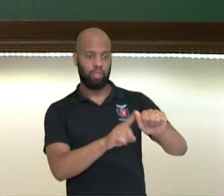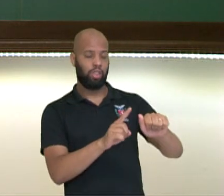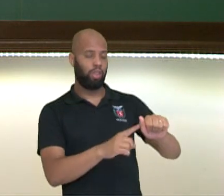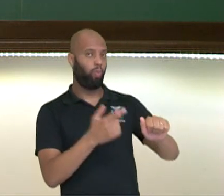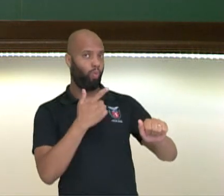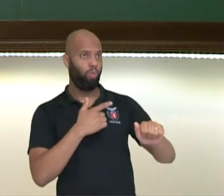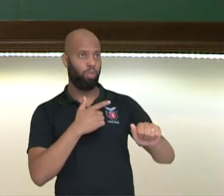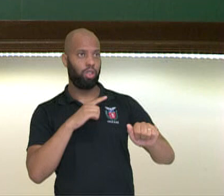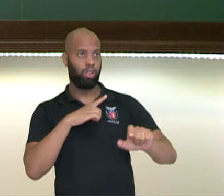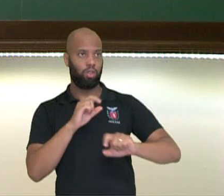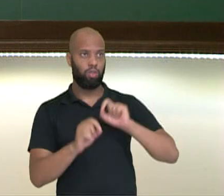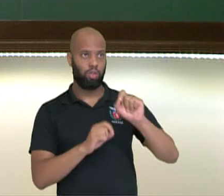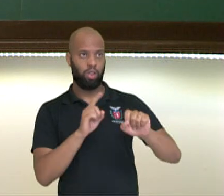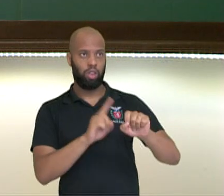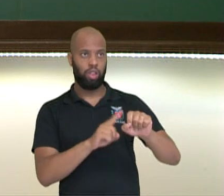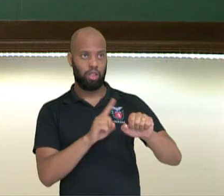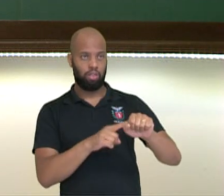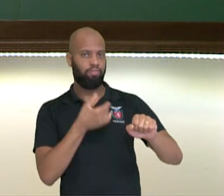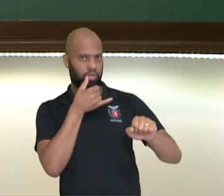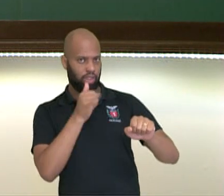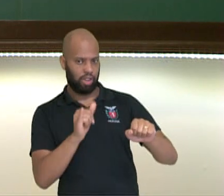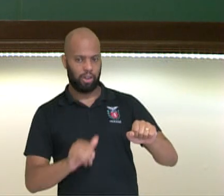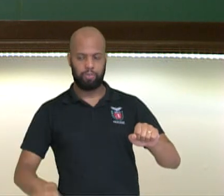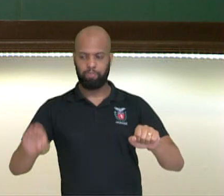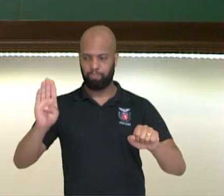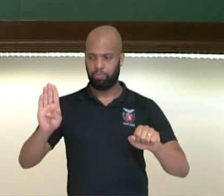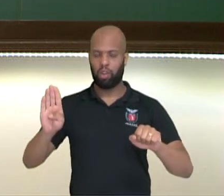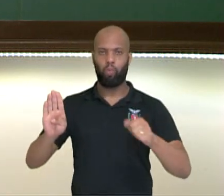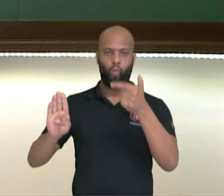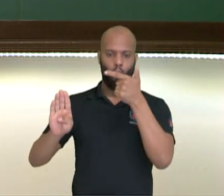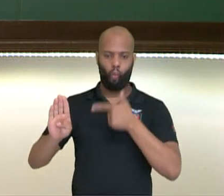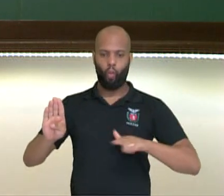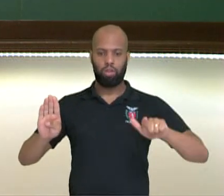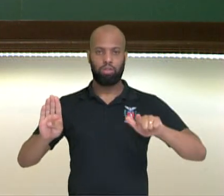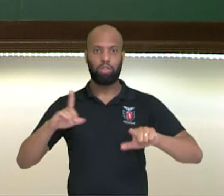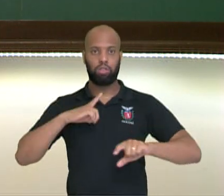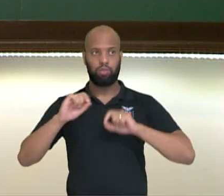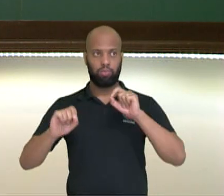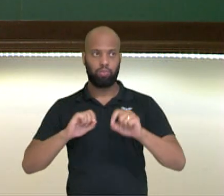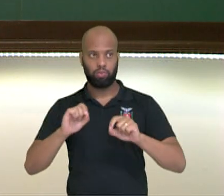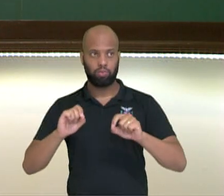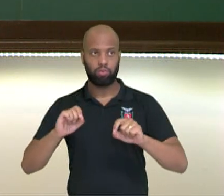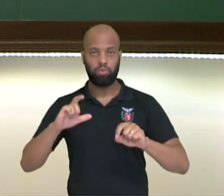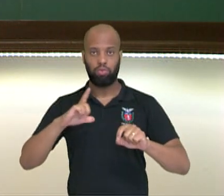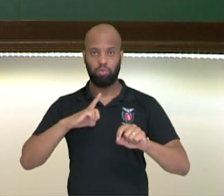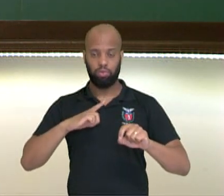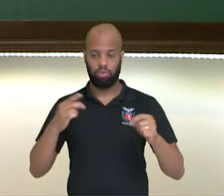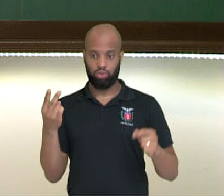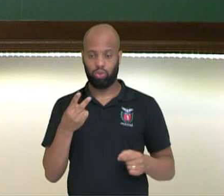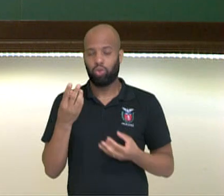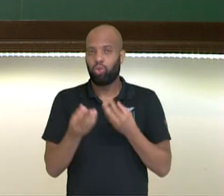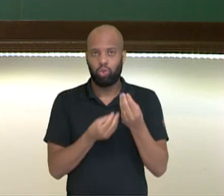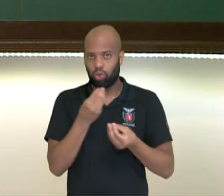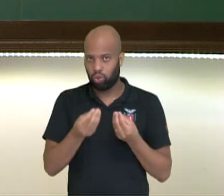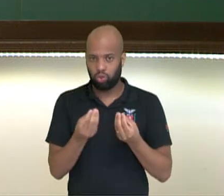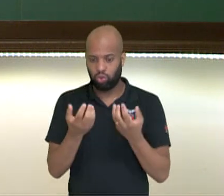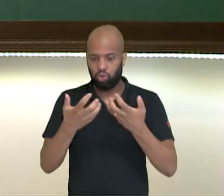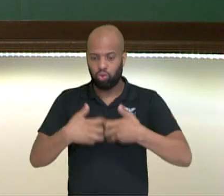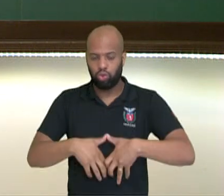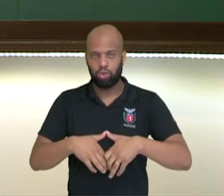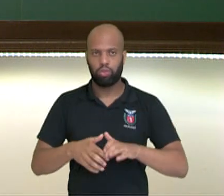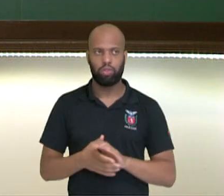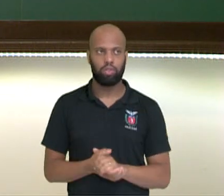o que o professor falou, a atração, ok? Já o corpo A e B,